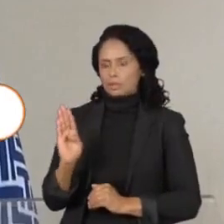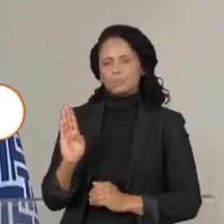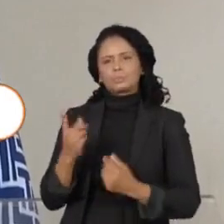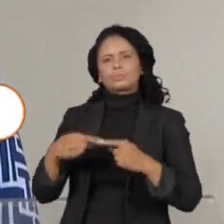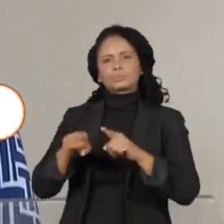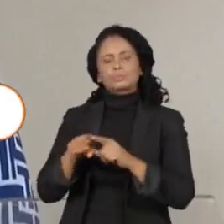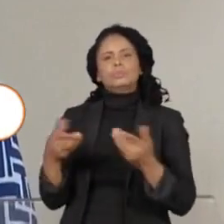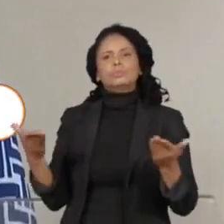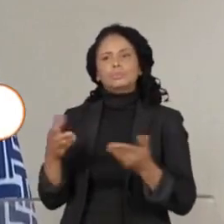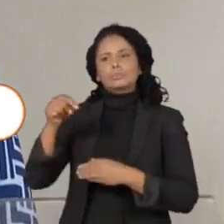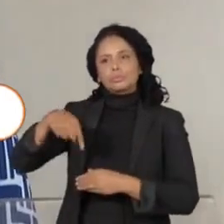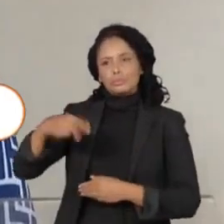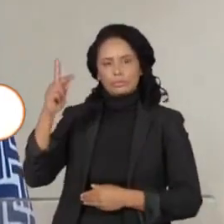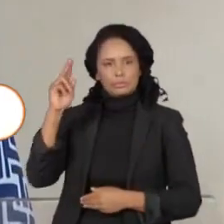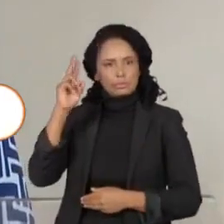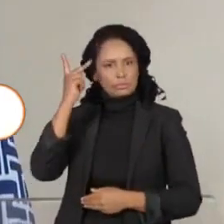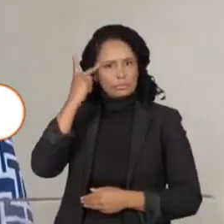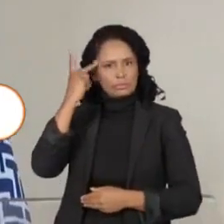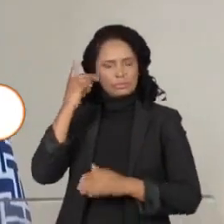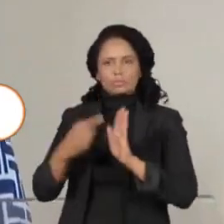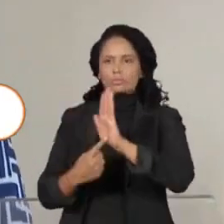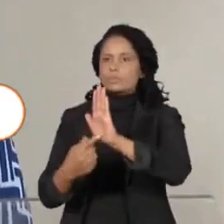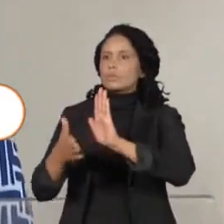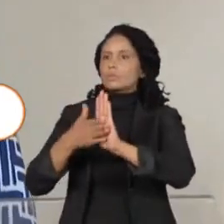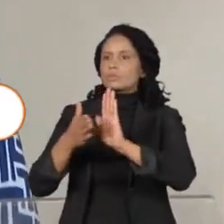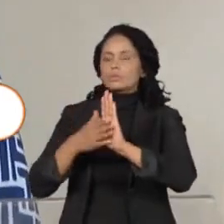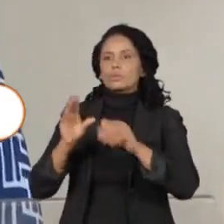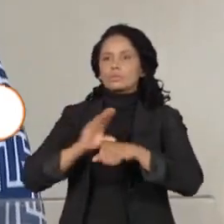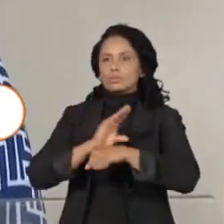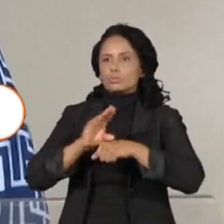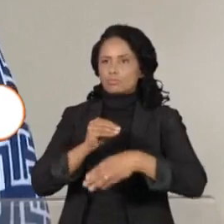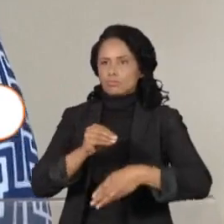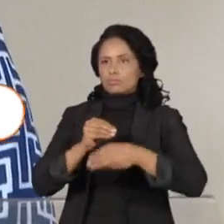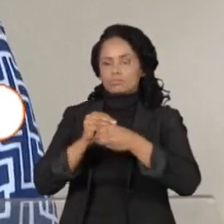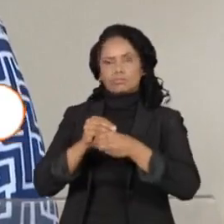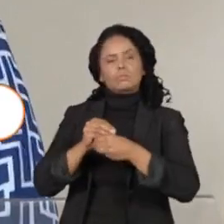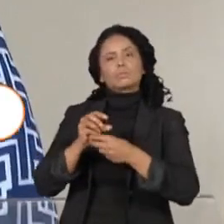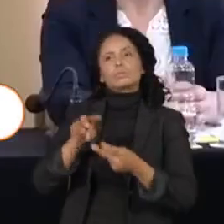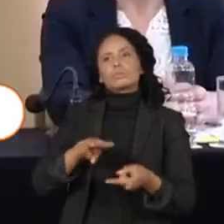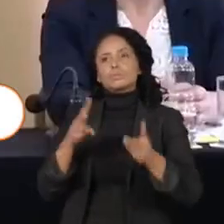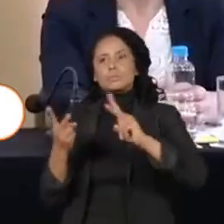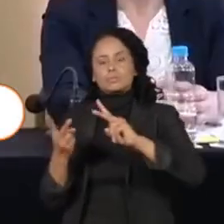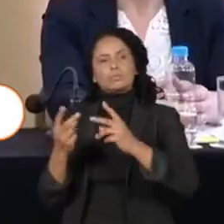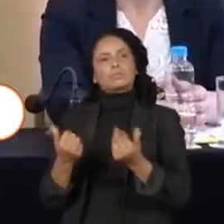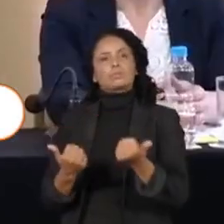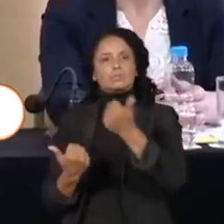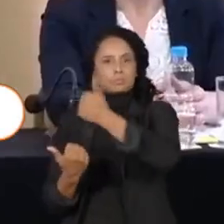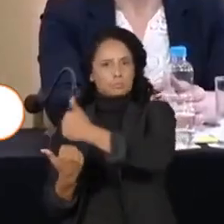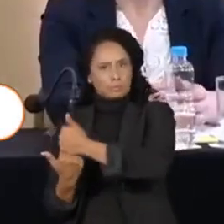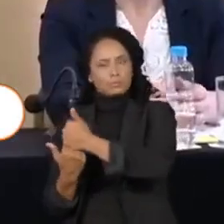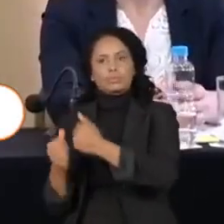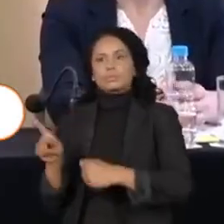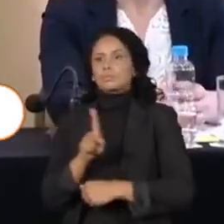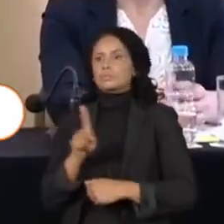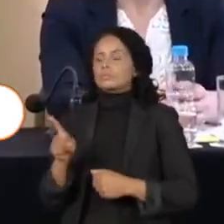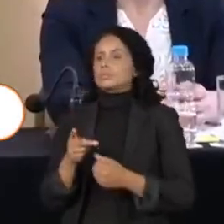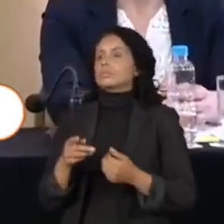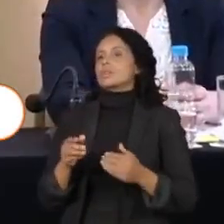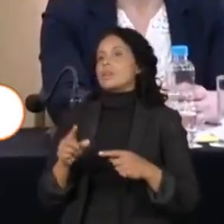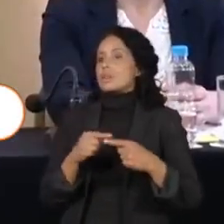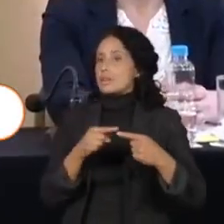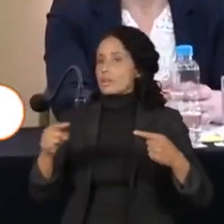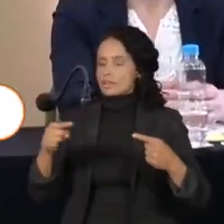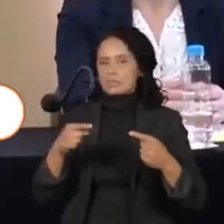em São Paulo seja apresentada então a proposta da PEC da Transição, que deve ser encaminhada ao Congresso ainda nessa